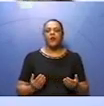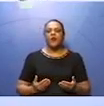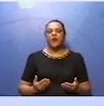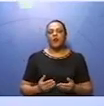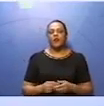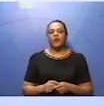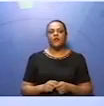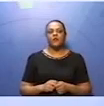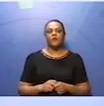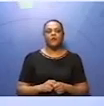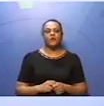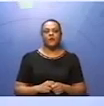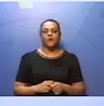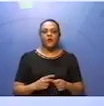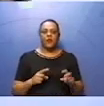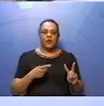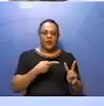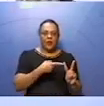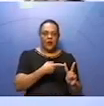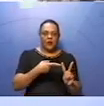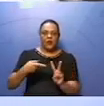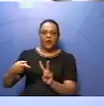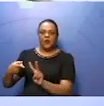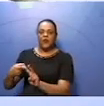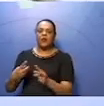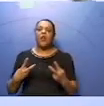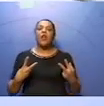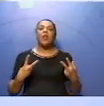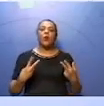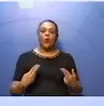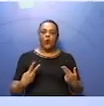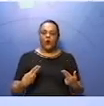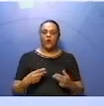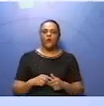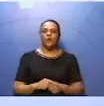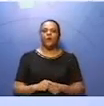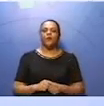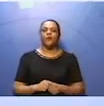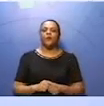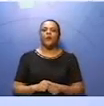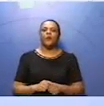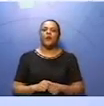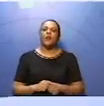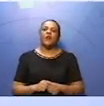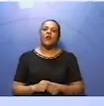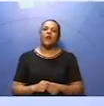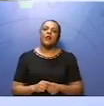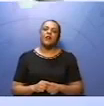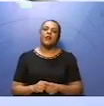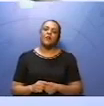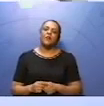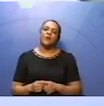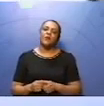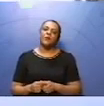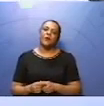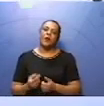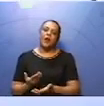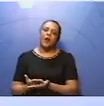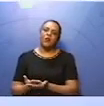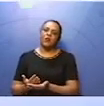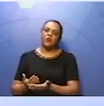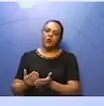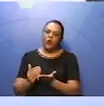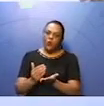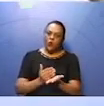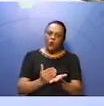índices são iguais, 15 e 15. Volta naquela matéria do início. Copia o